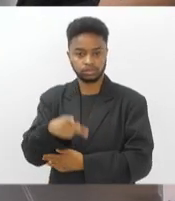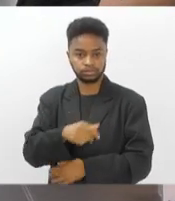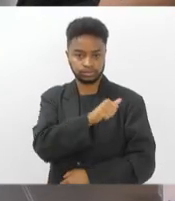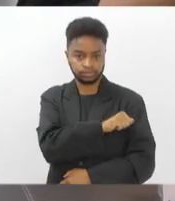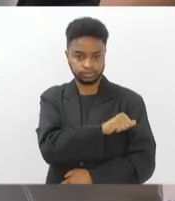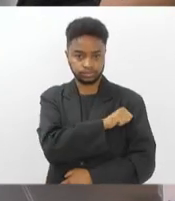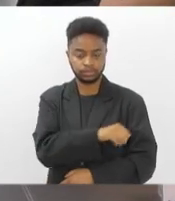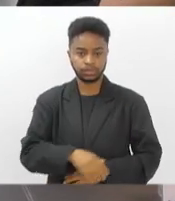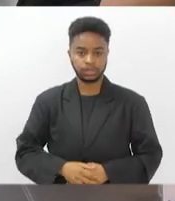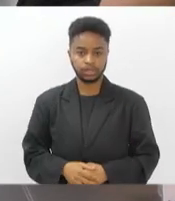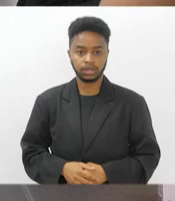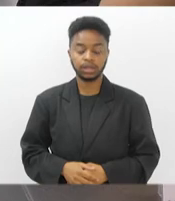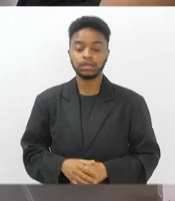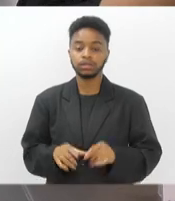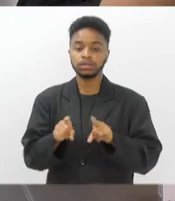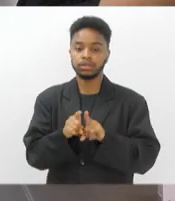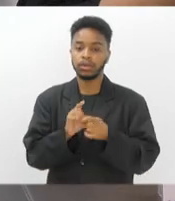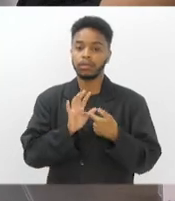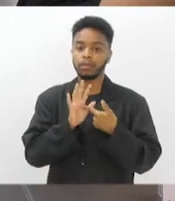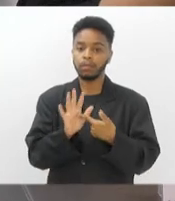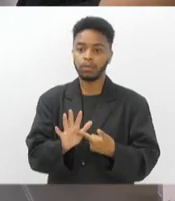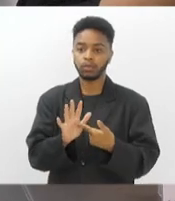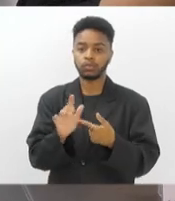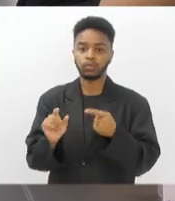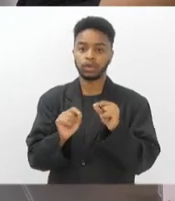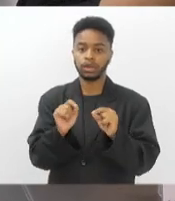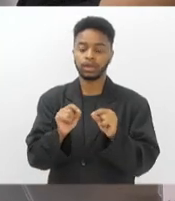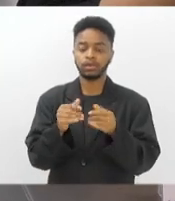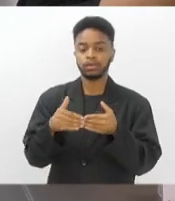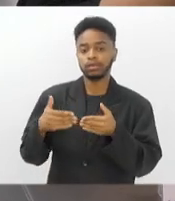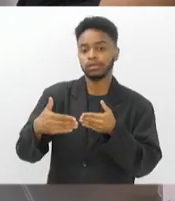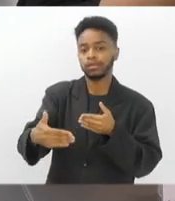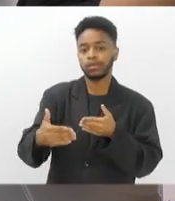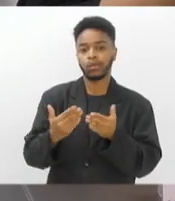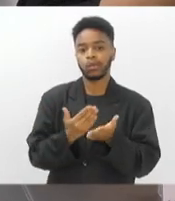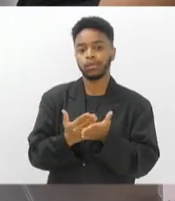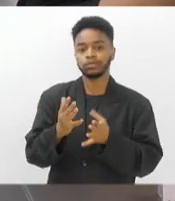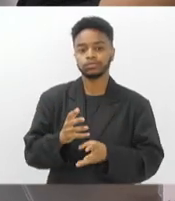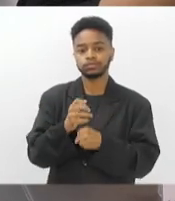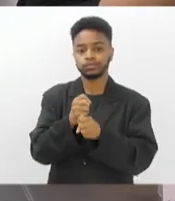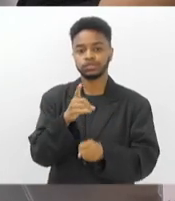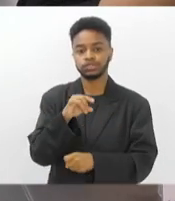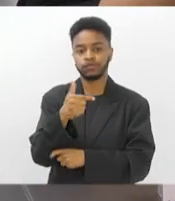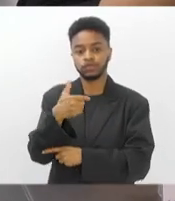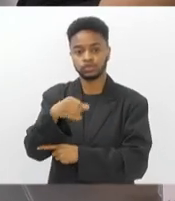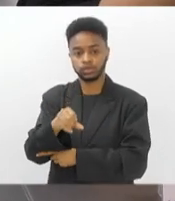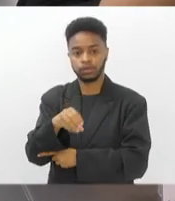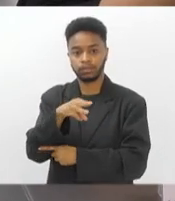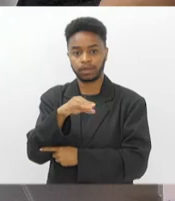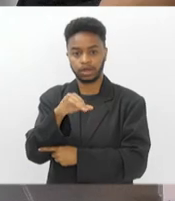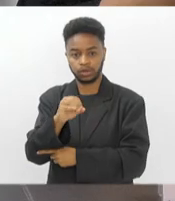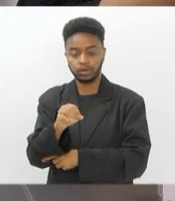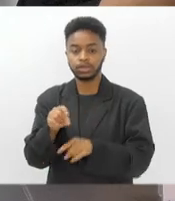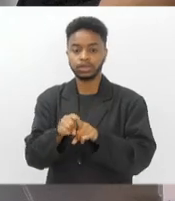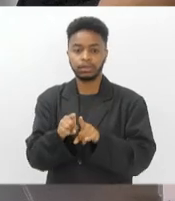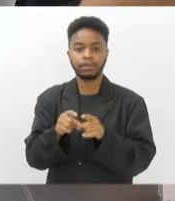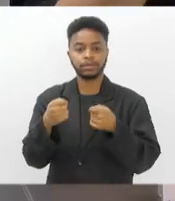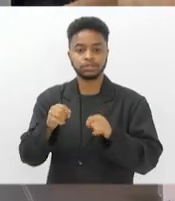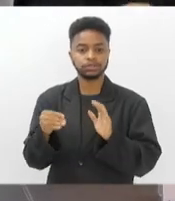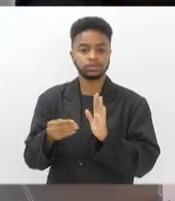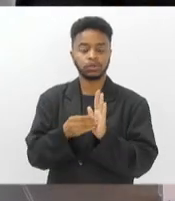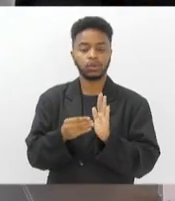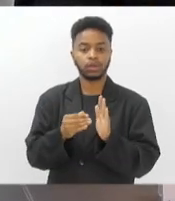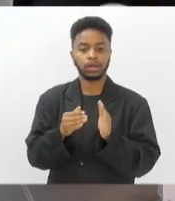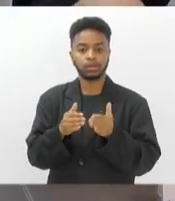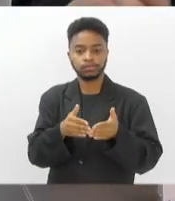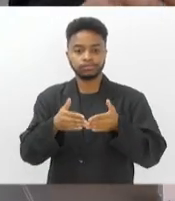observa-se que a contagem do prazo se dá a partir do dia 29 de maio de 24 deve-se observar igualmente o recesso parlamentar de 1 a